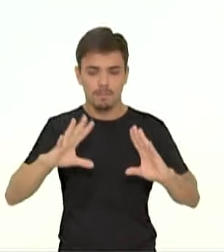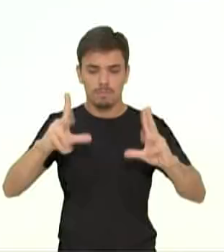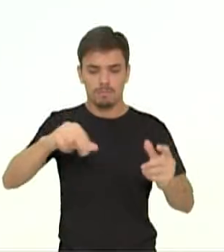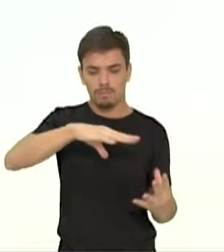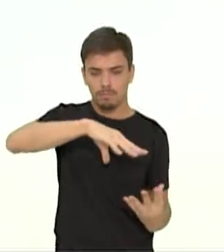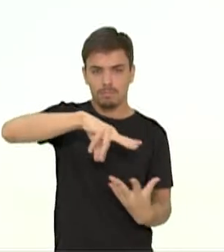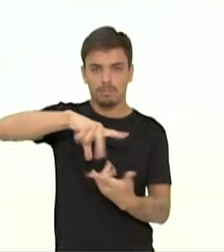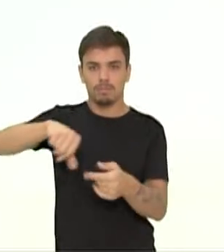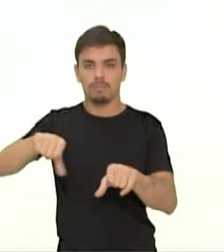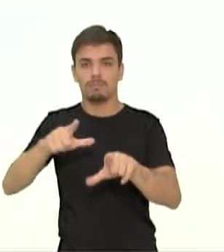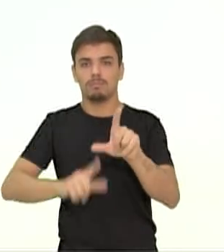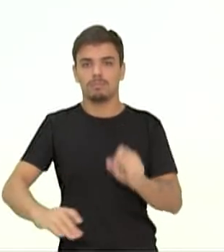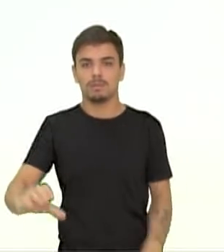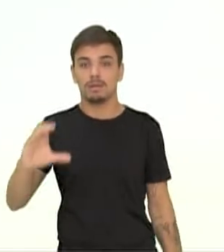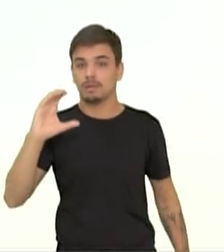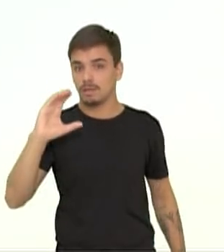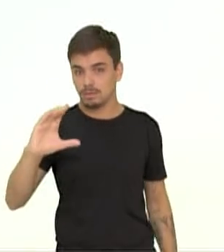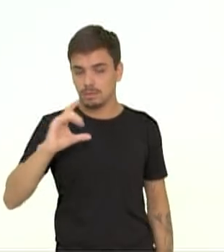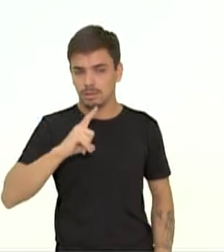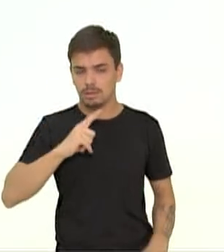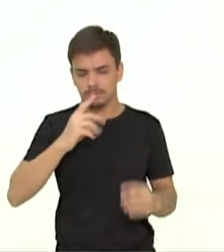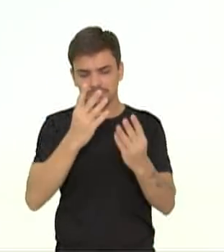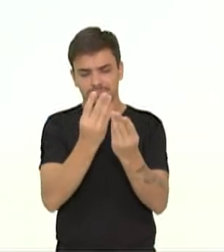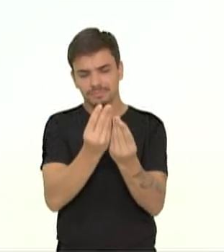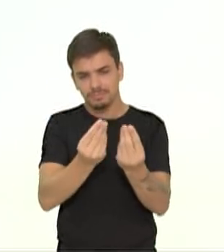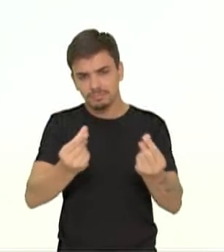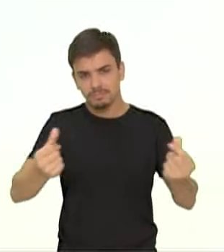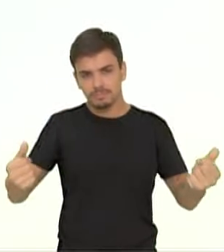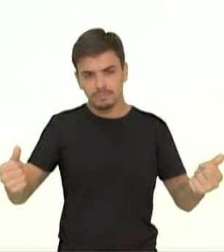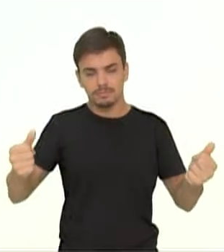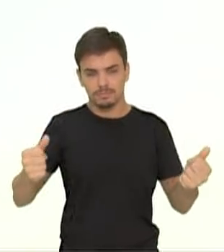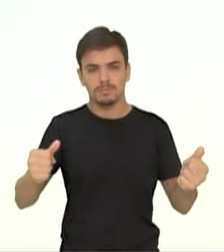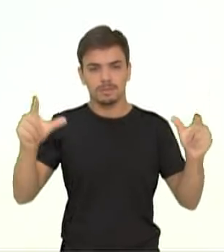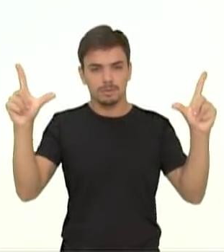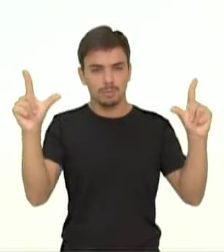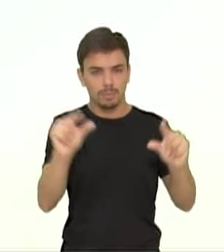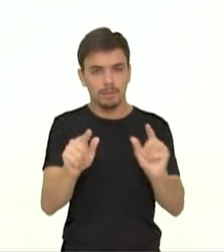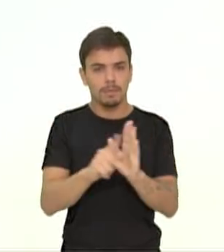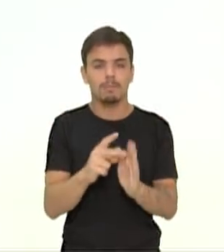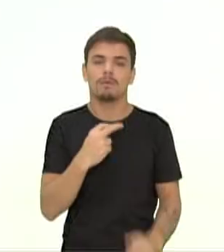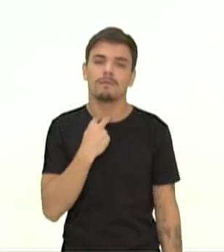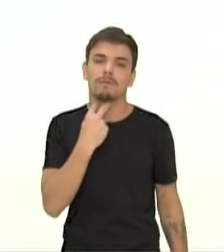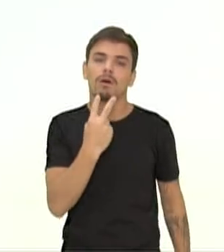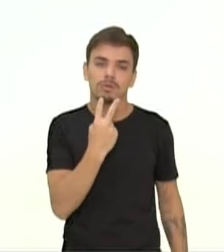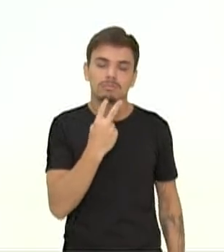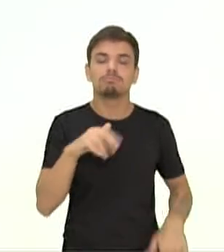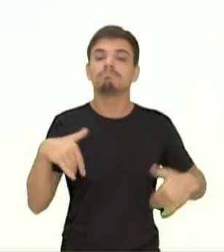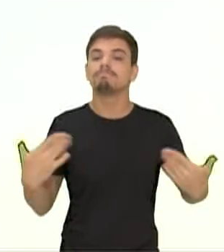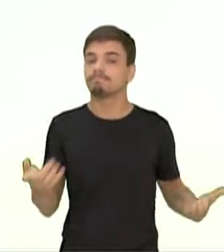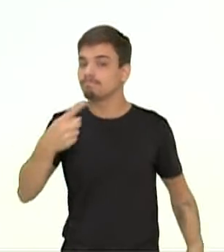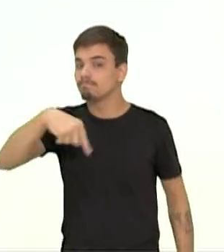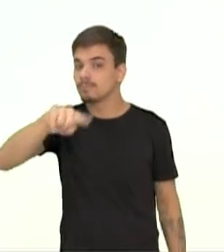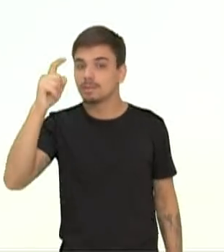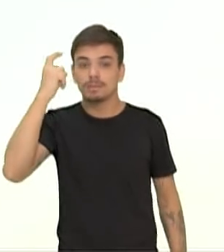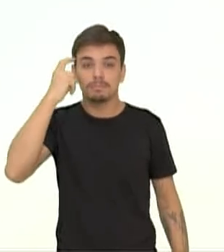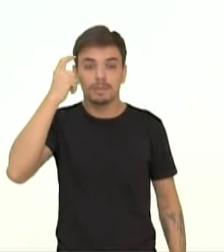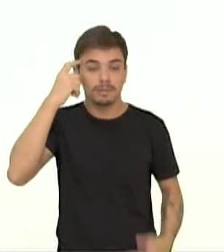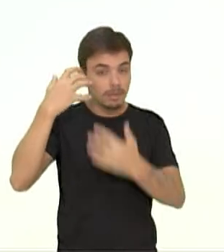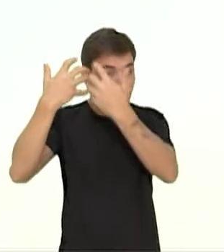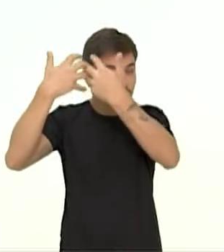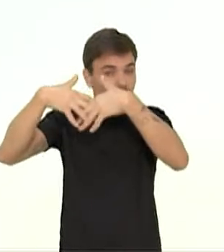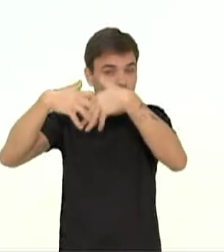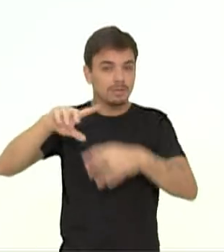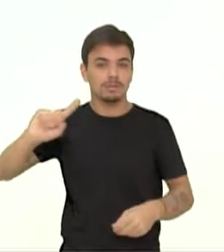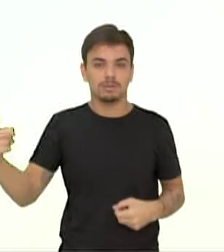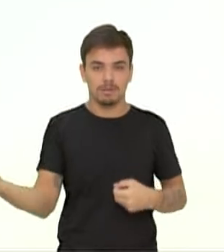letra C, foram diminuindo a qualidade das gravações da voz? E aí, gente, vamos pensar um pouquinho, daqui a